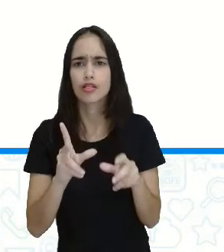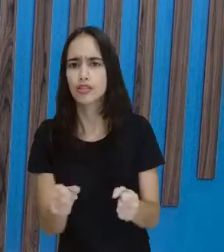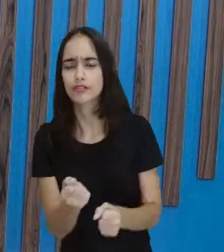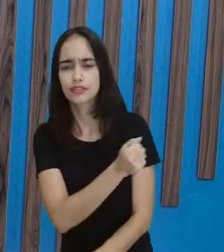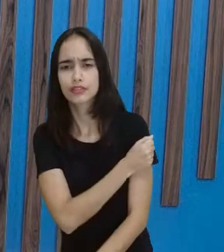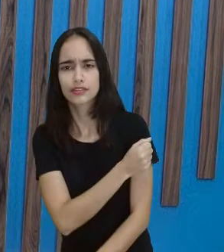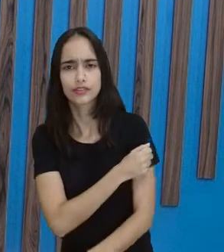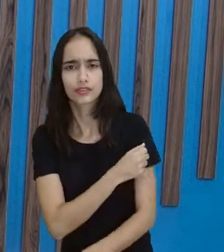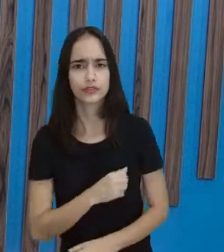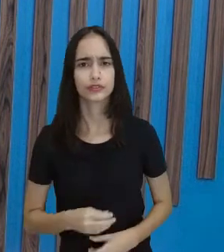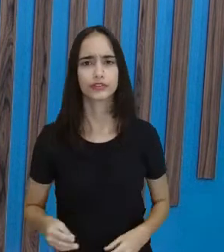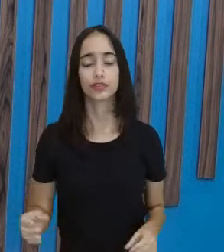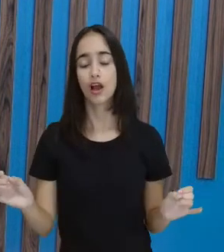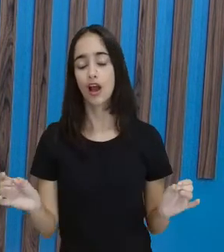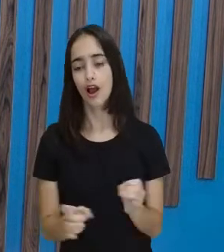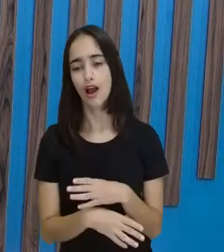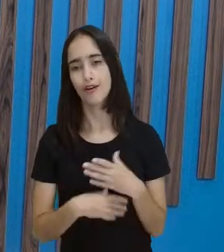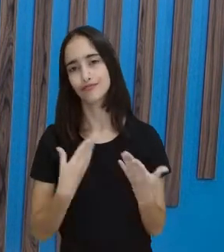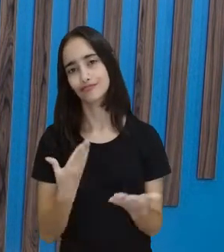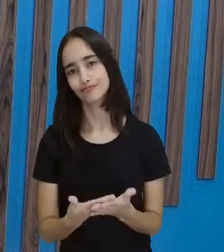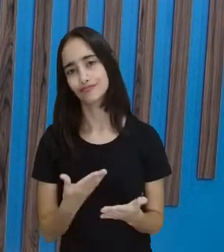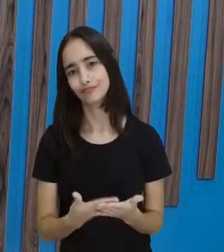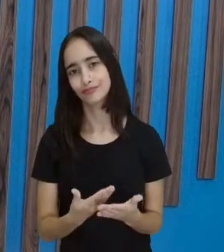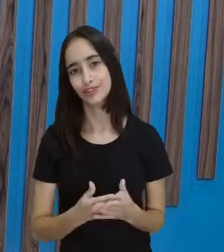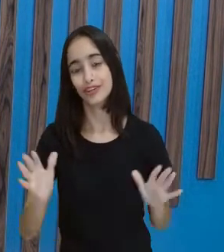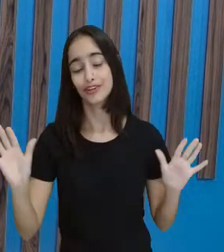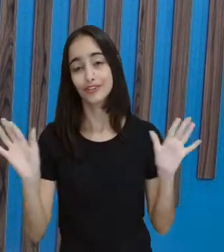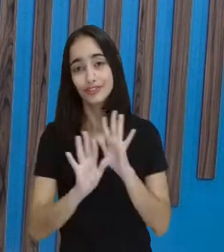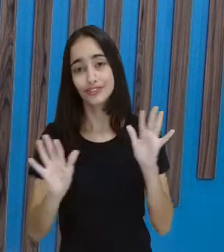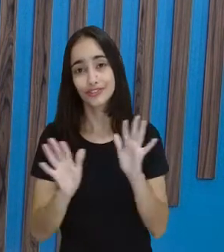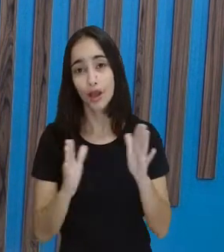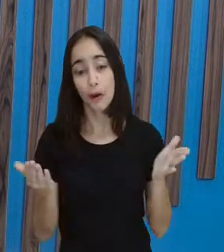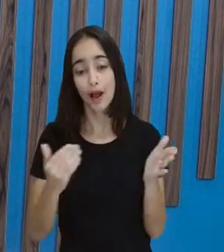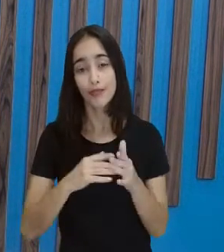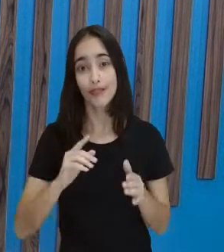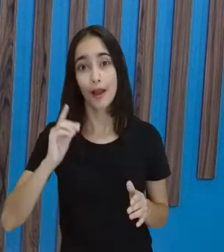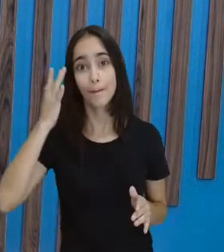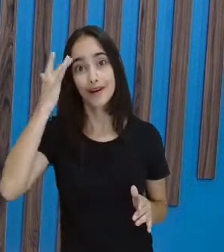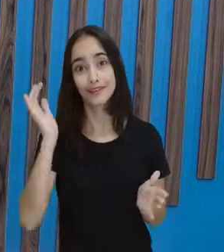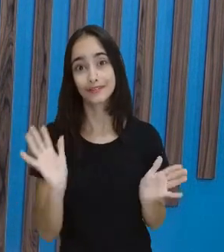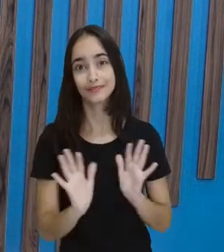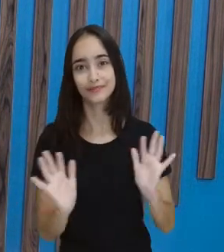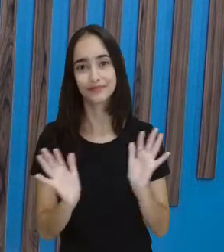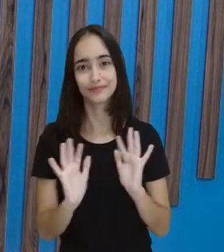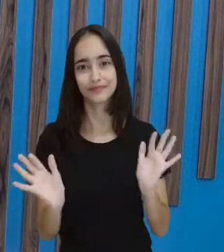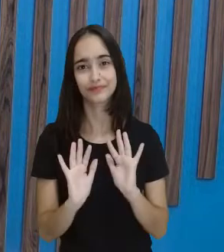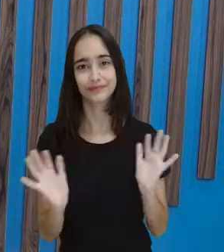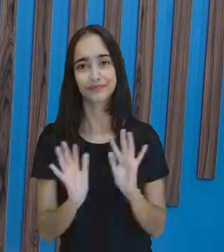Eu vou ficando por aqui. Tchau, tchau. Até amanhã.